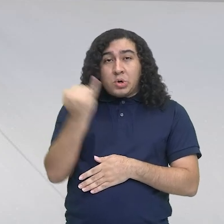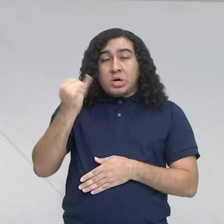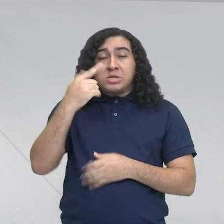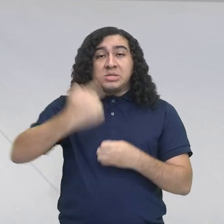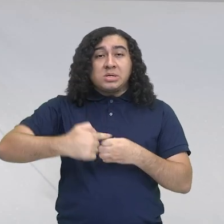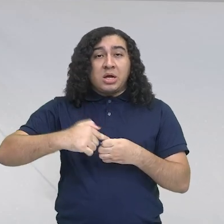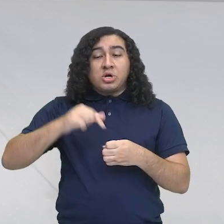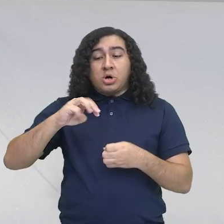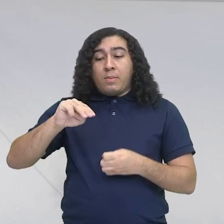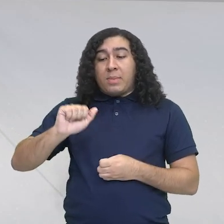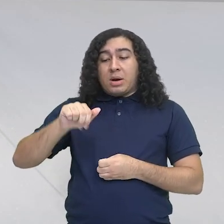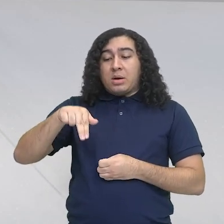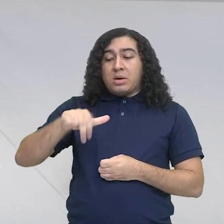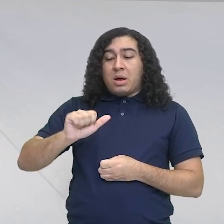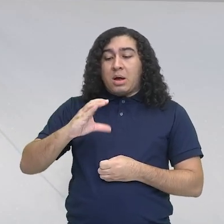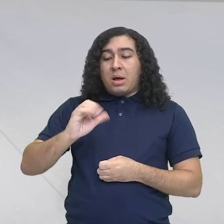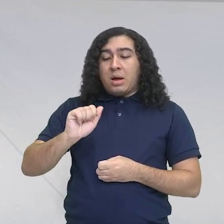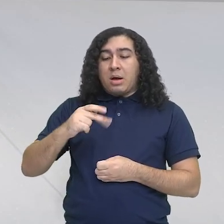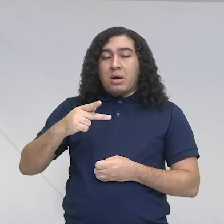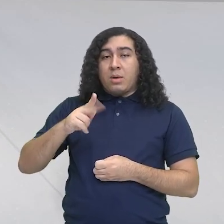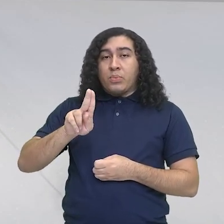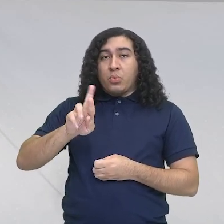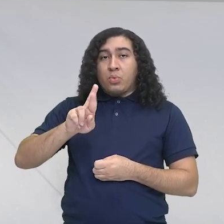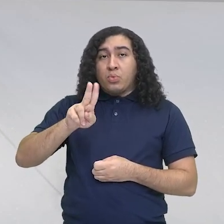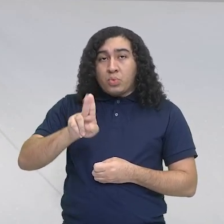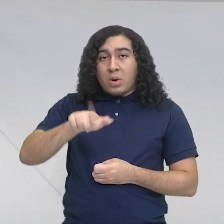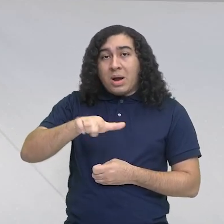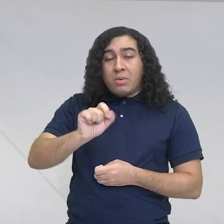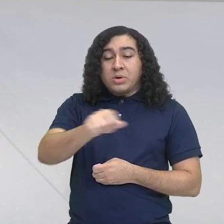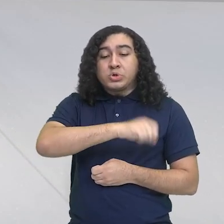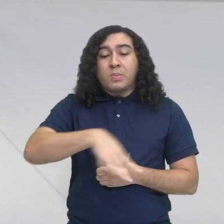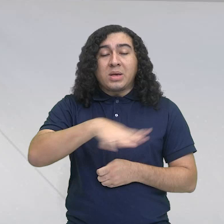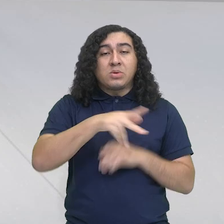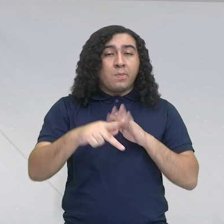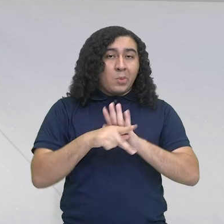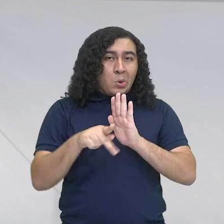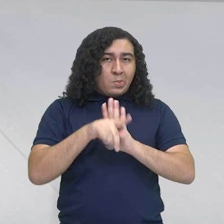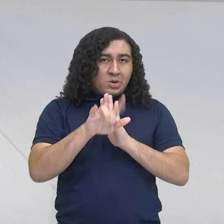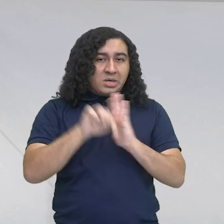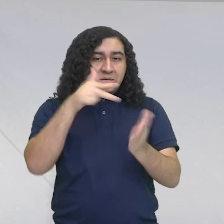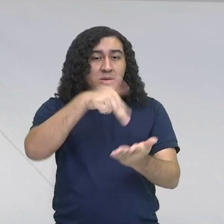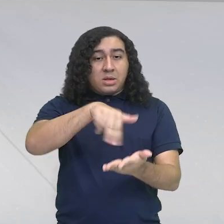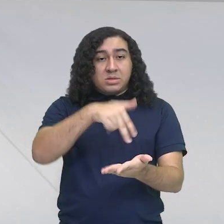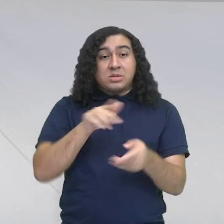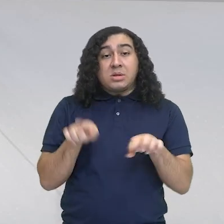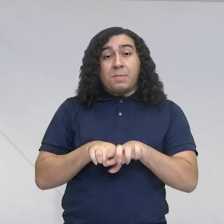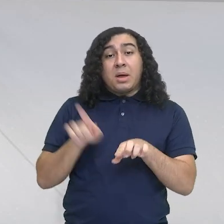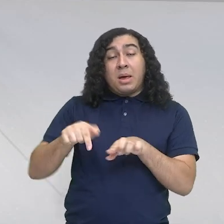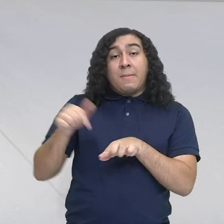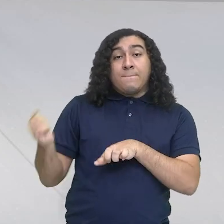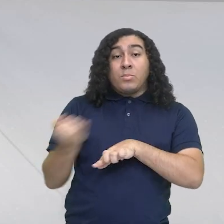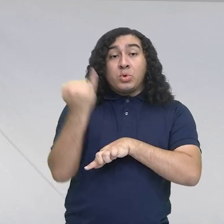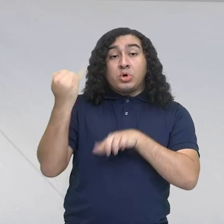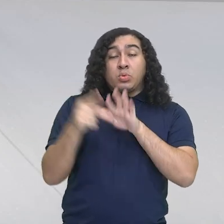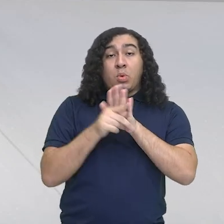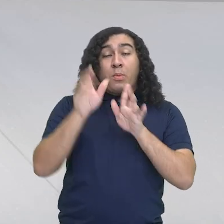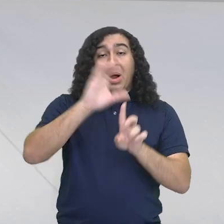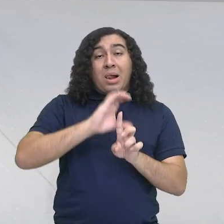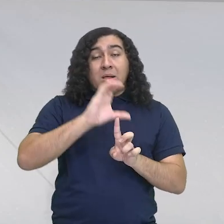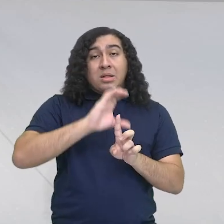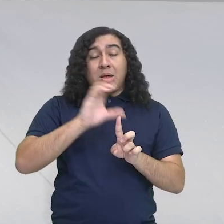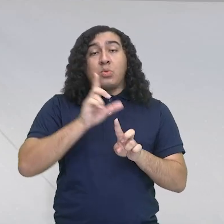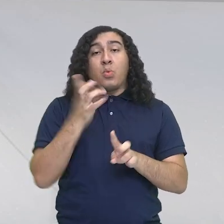Manacapuru, que é conhecida hoje como Terra da Ciranda. E esse evento é um dos eventos mais importantes do calendário cultural